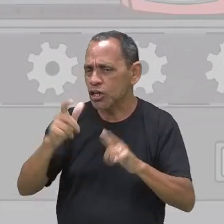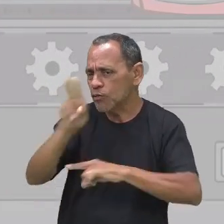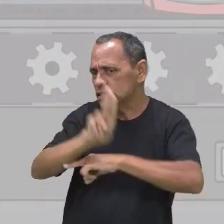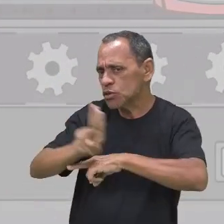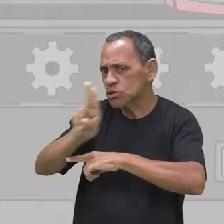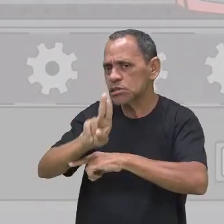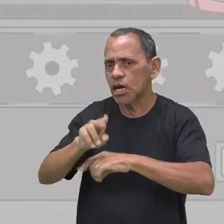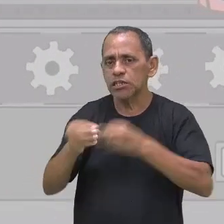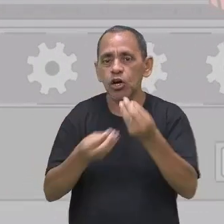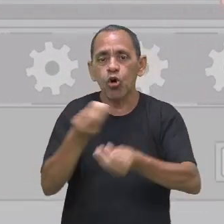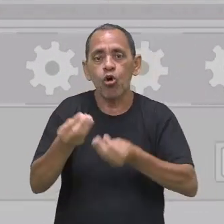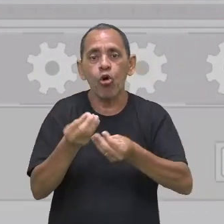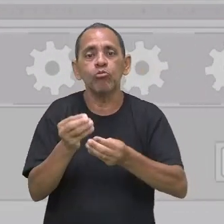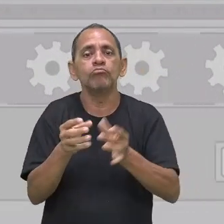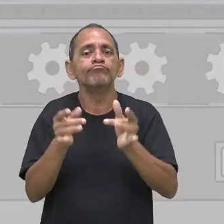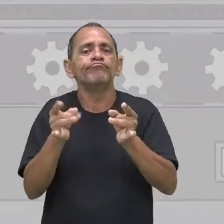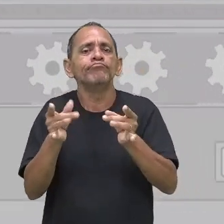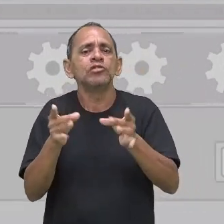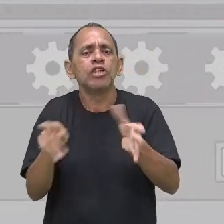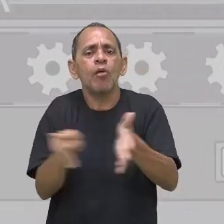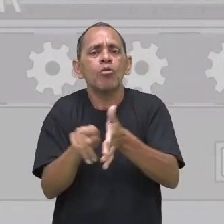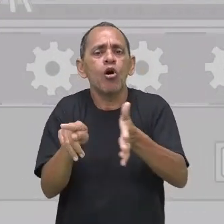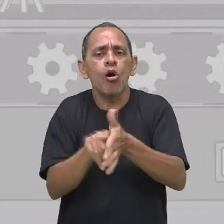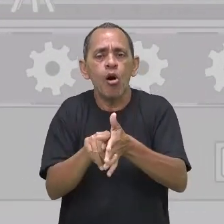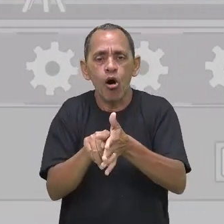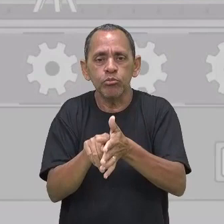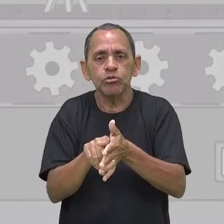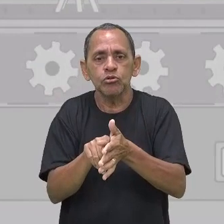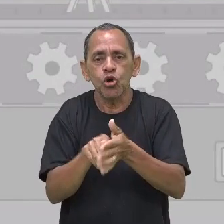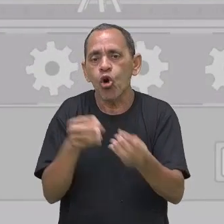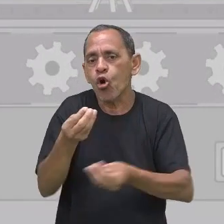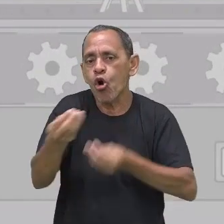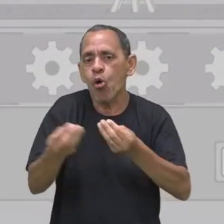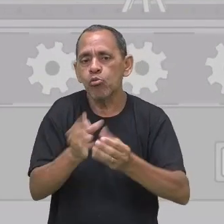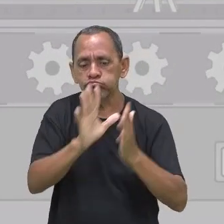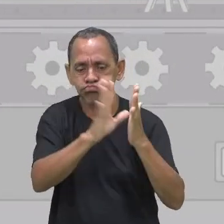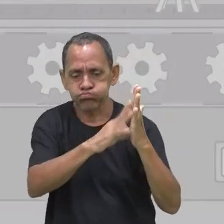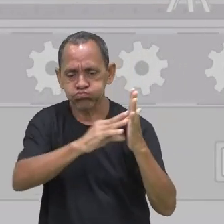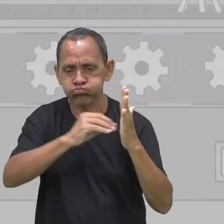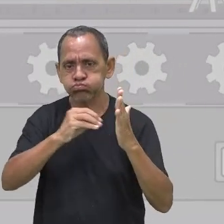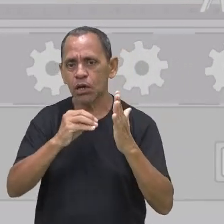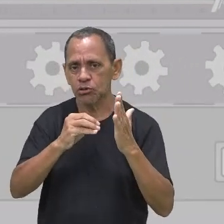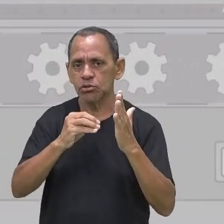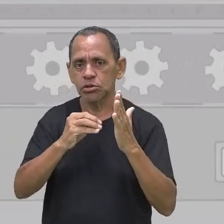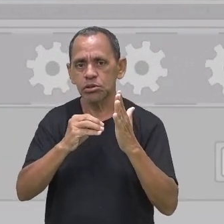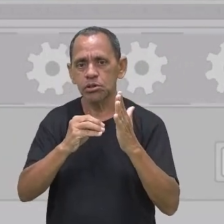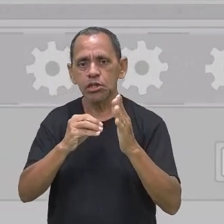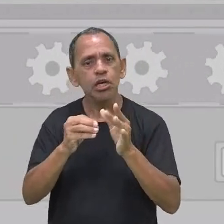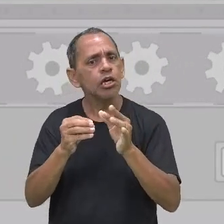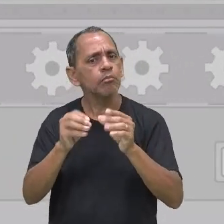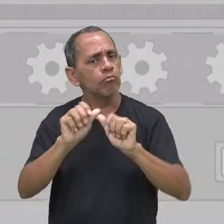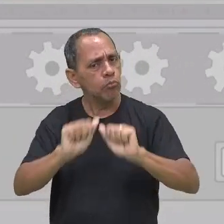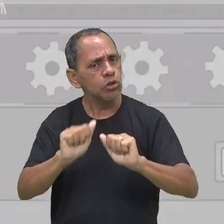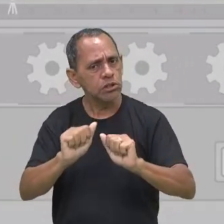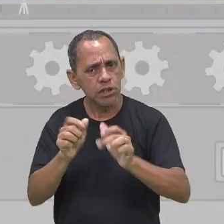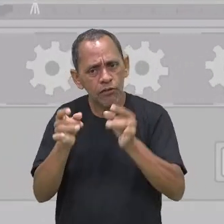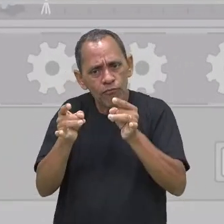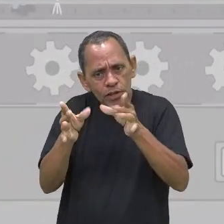utilizada de maneira mais como reprodução, né, do que como aquilo que é